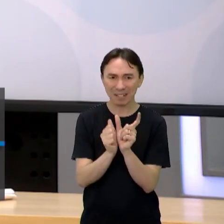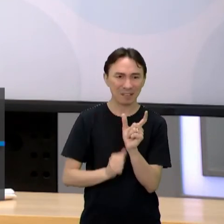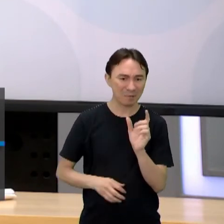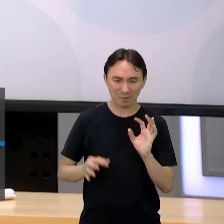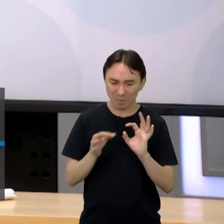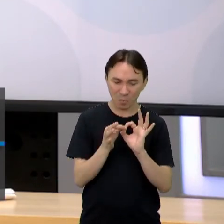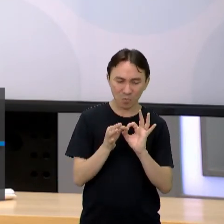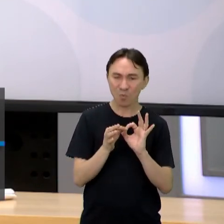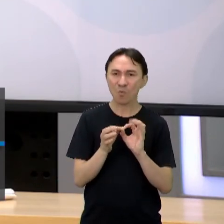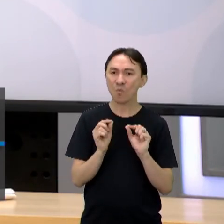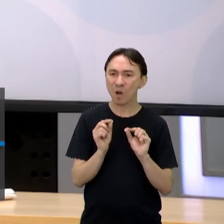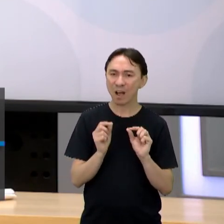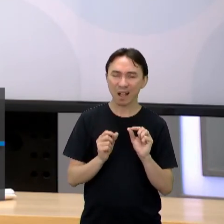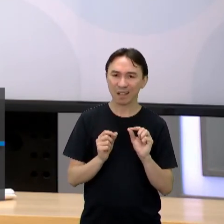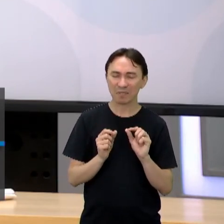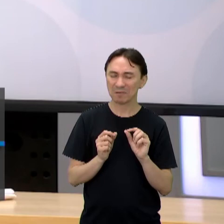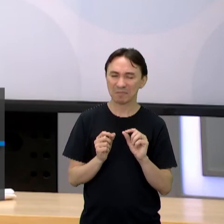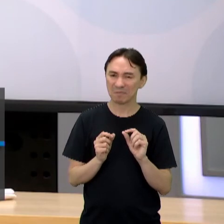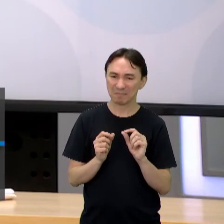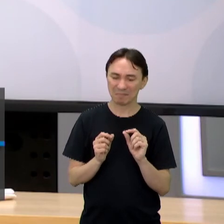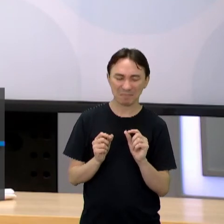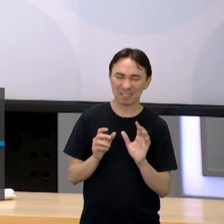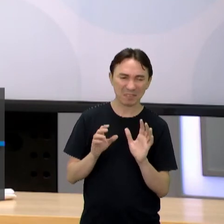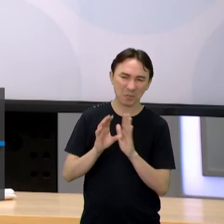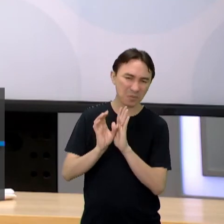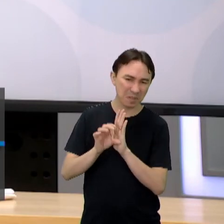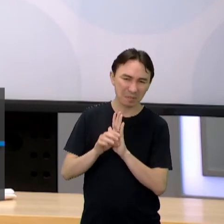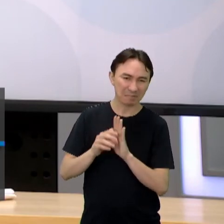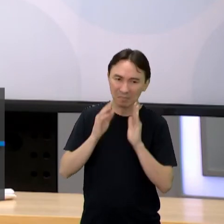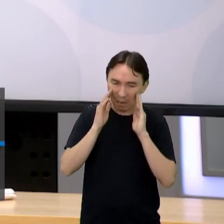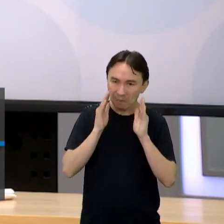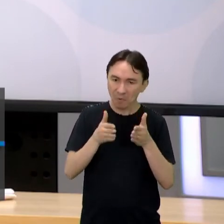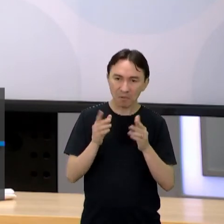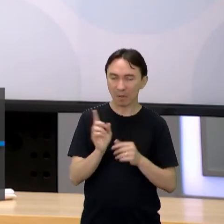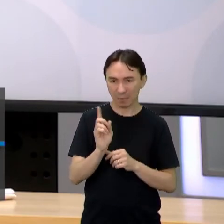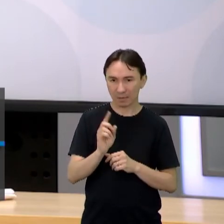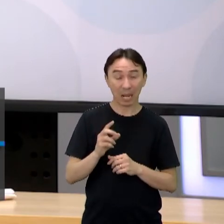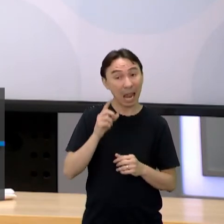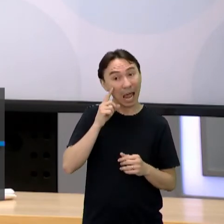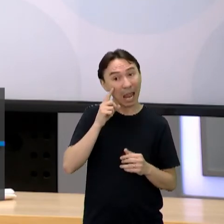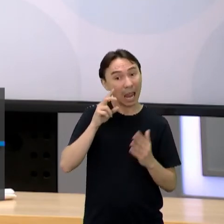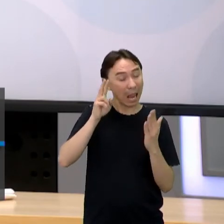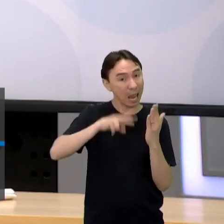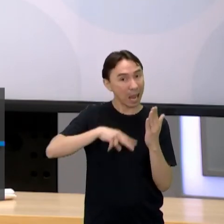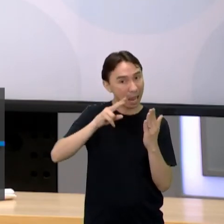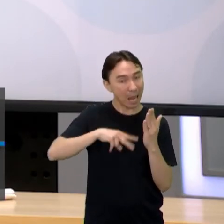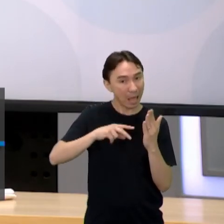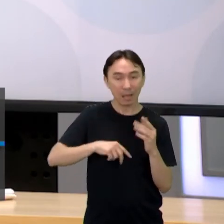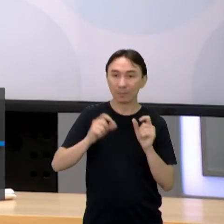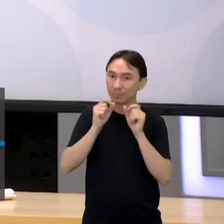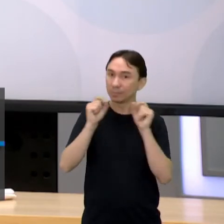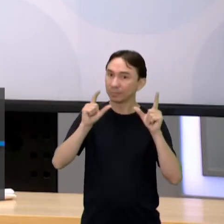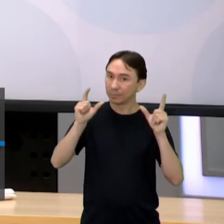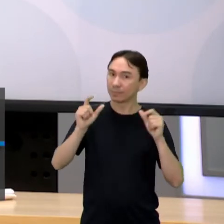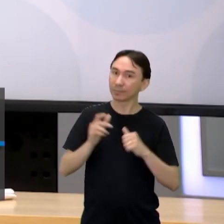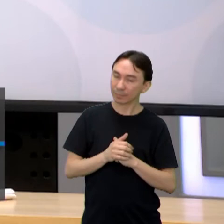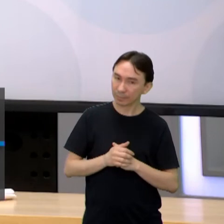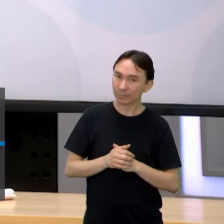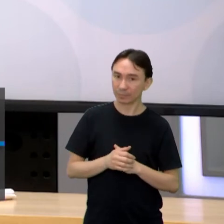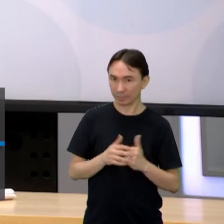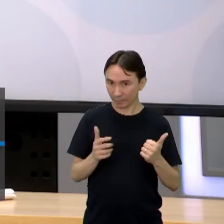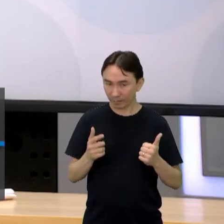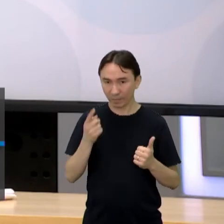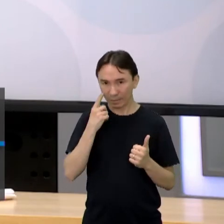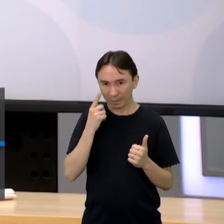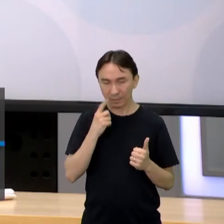conjunção. Mas faça uma leitura atenta e observe aí de que forma que essa lógica no discurso é construída, né?